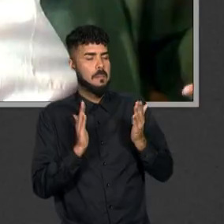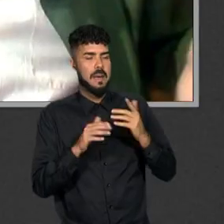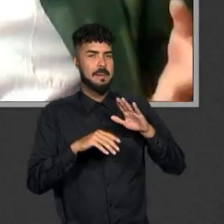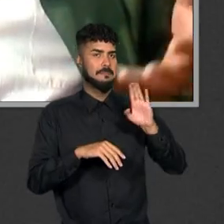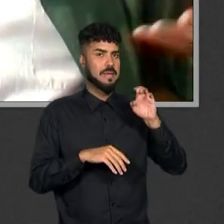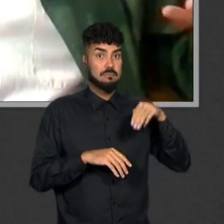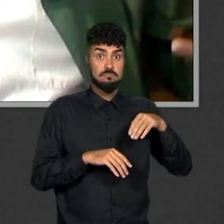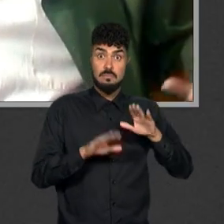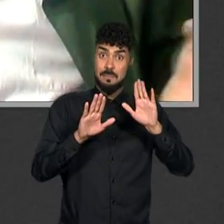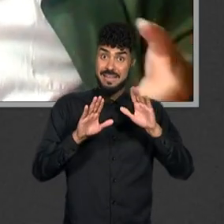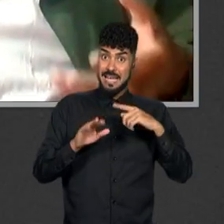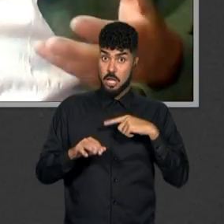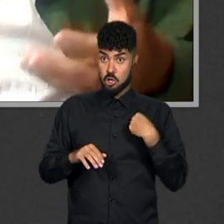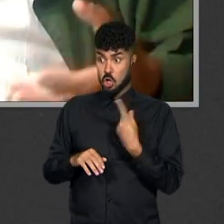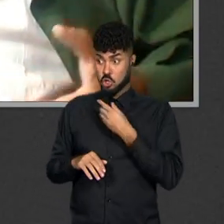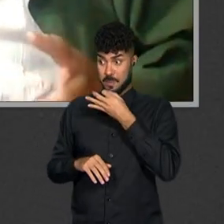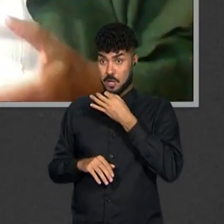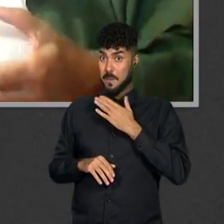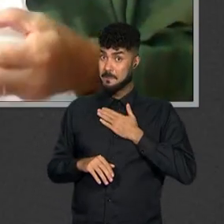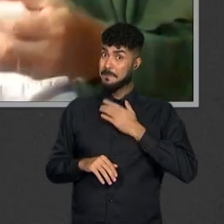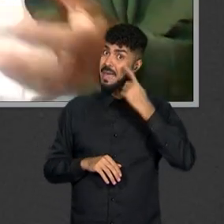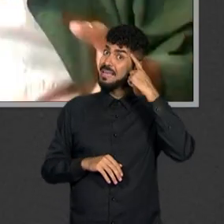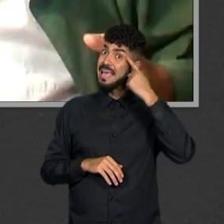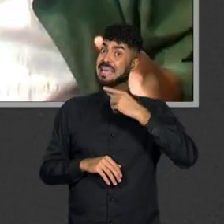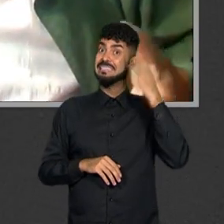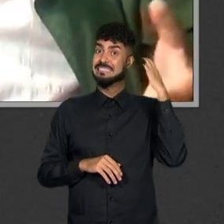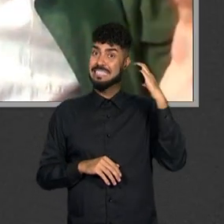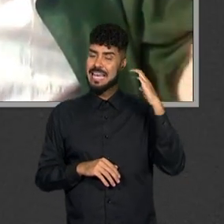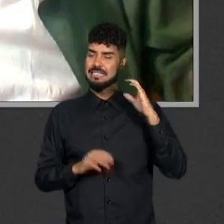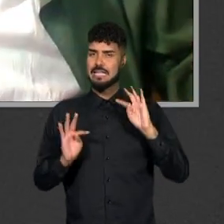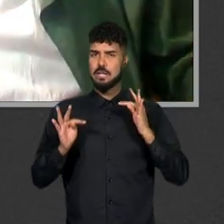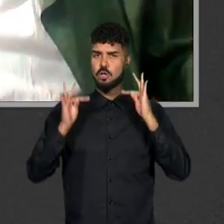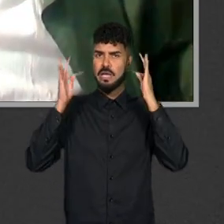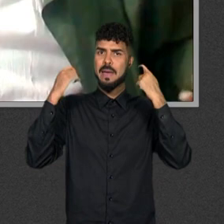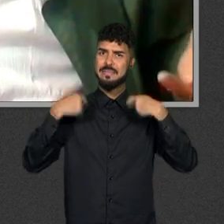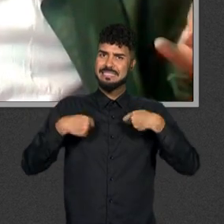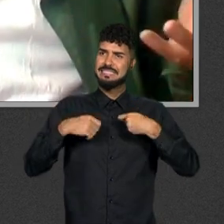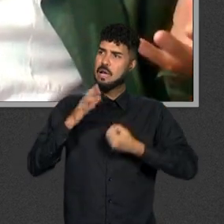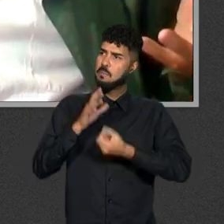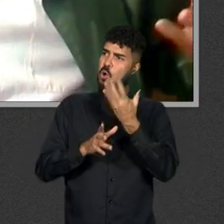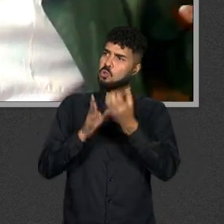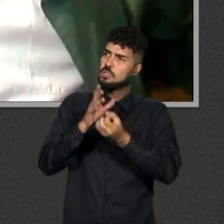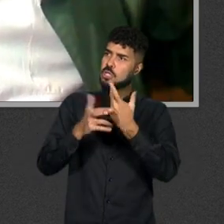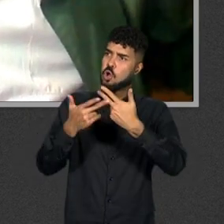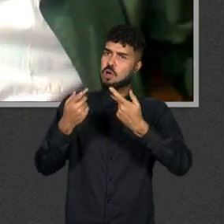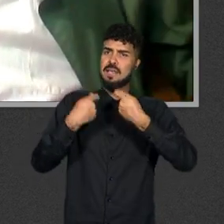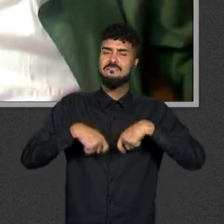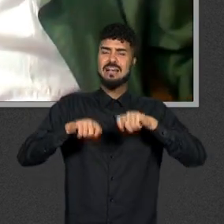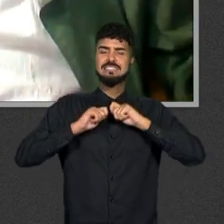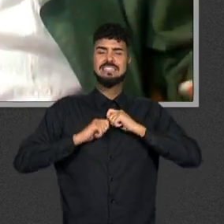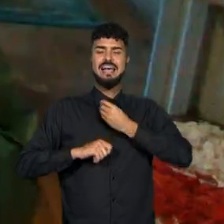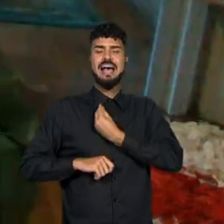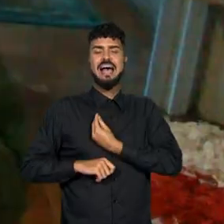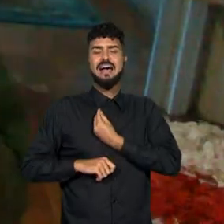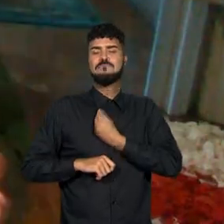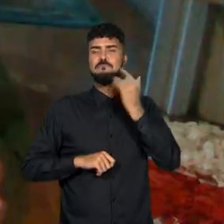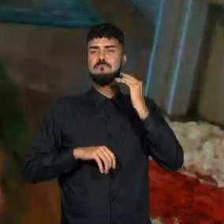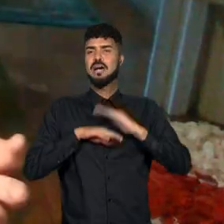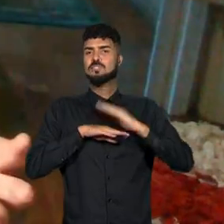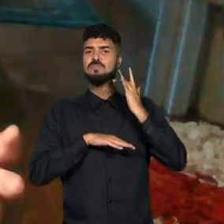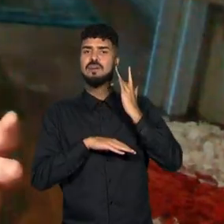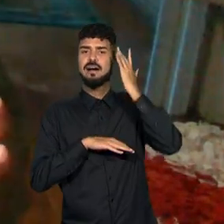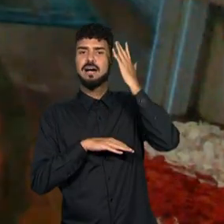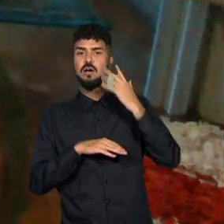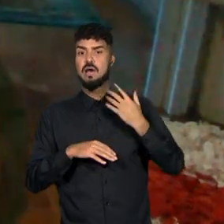evidentemente, que pode e deve estar produzindo, né, coisas que nos facilitem a vida, a existência. Daí que,